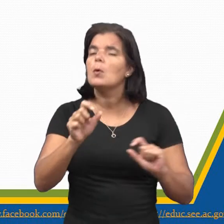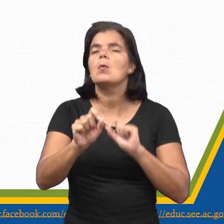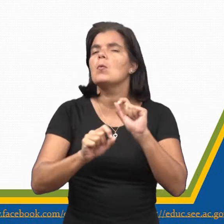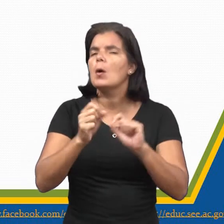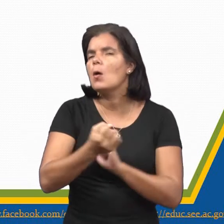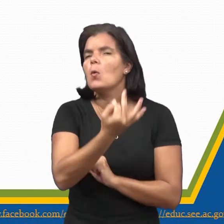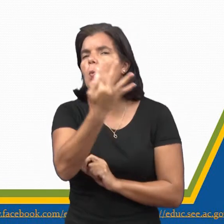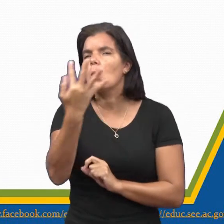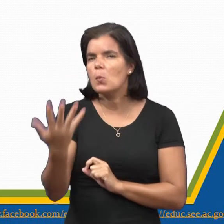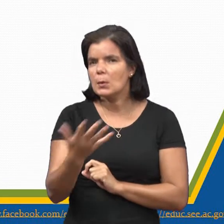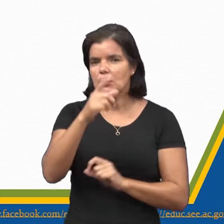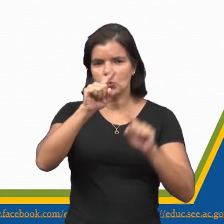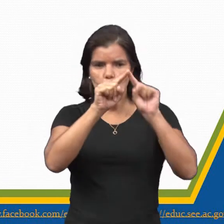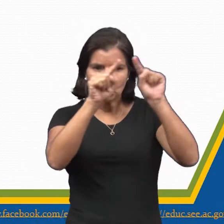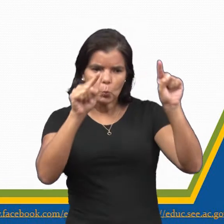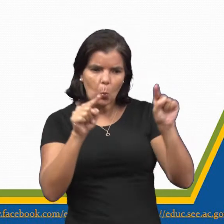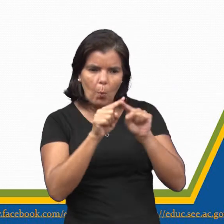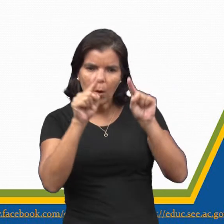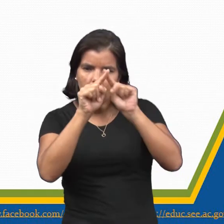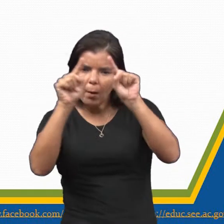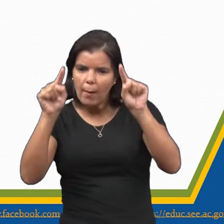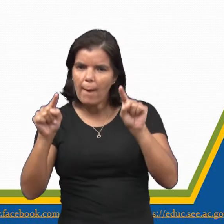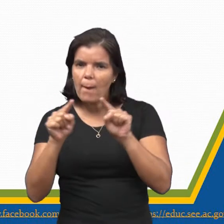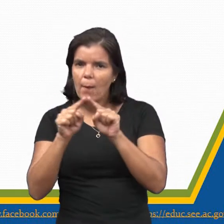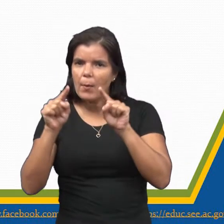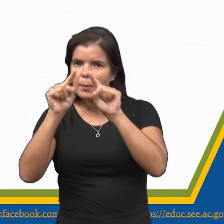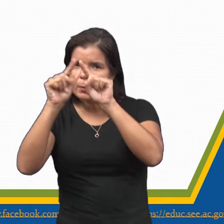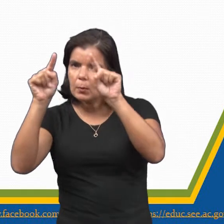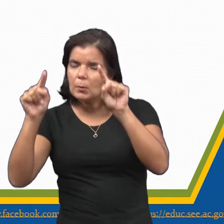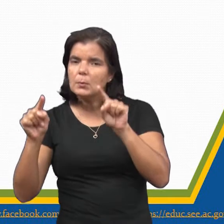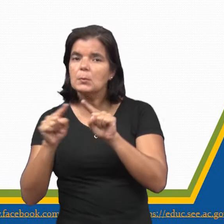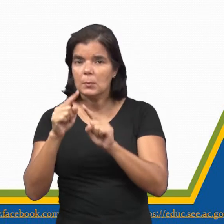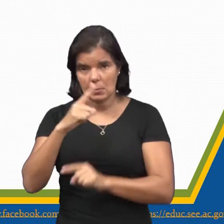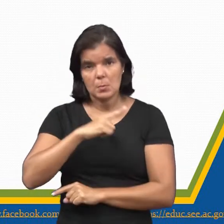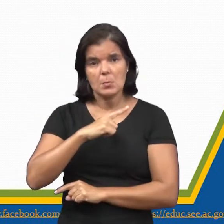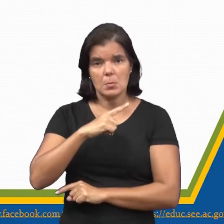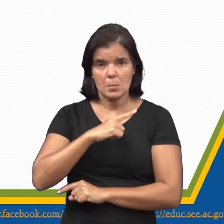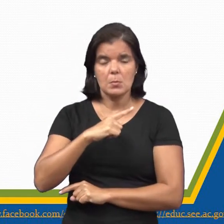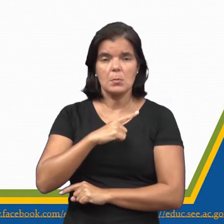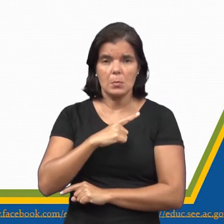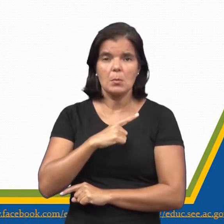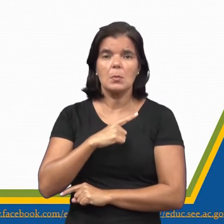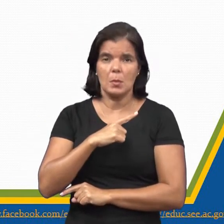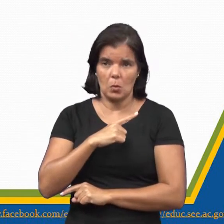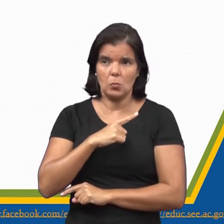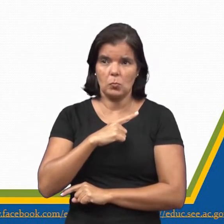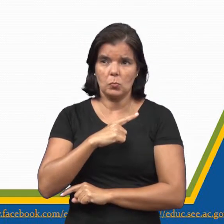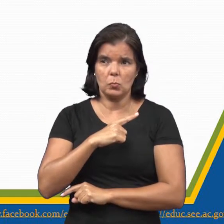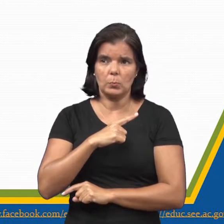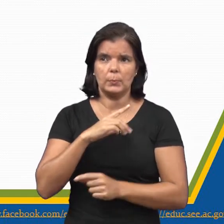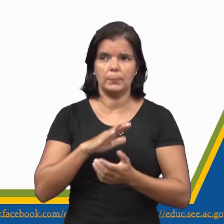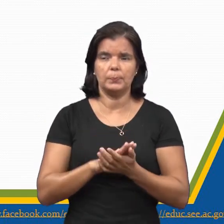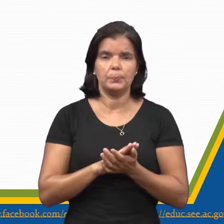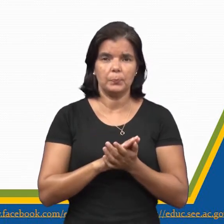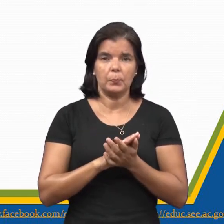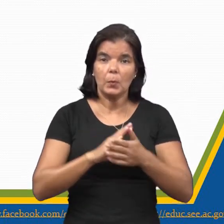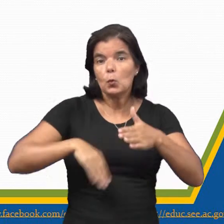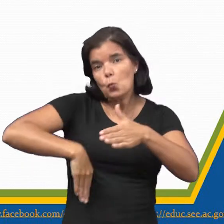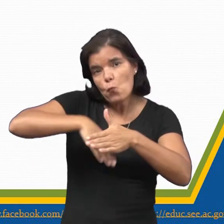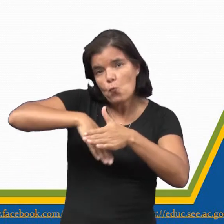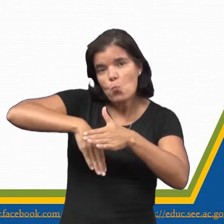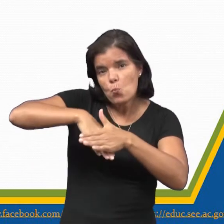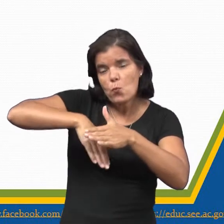à quantidade de quadradinhos que tem aqui sobre esse campo de